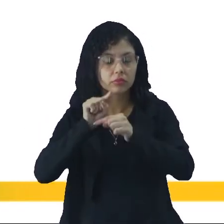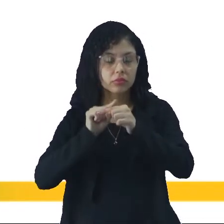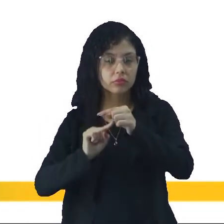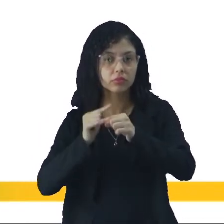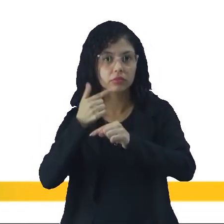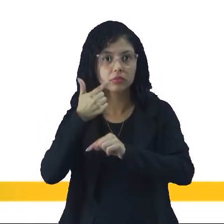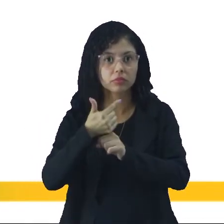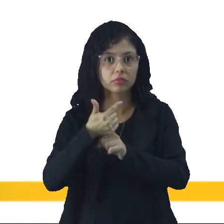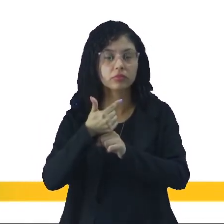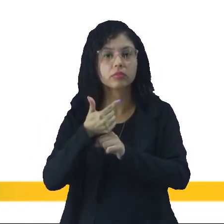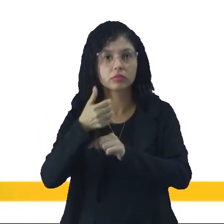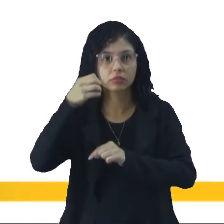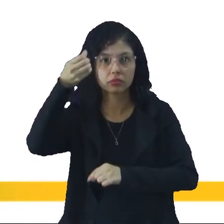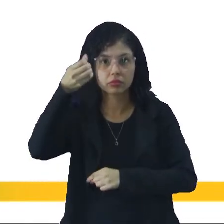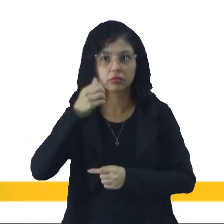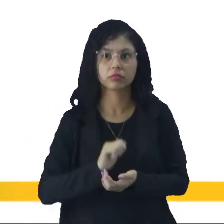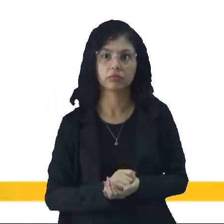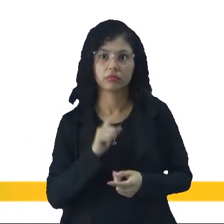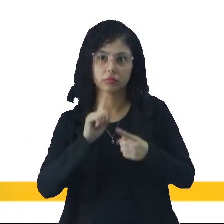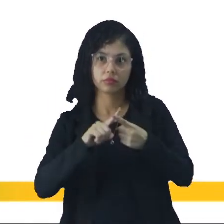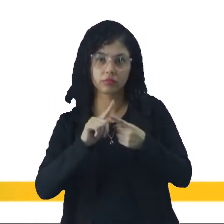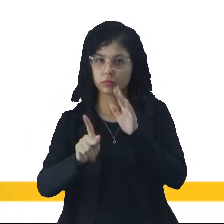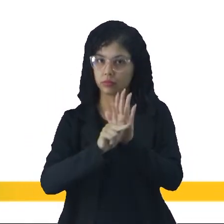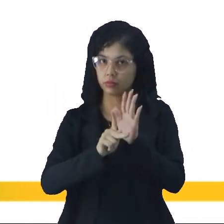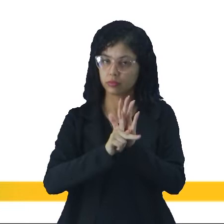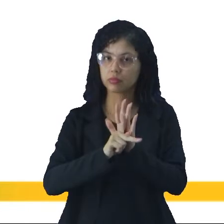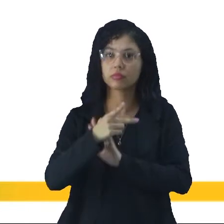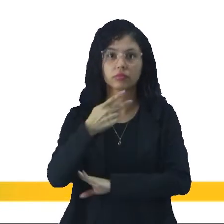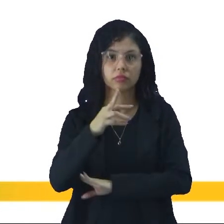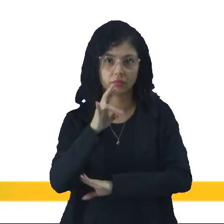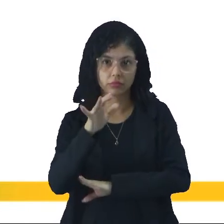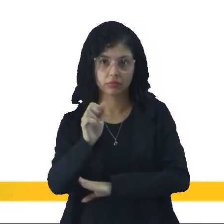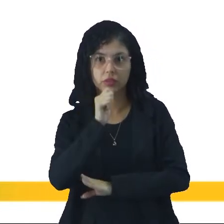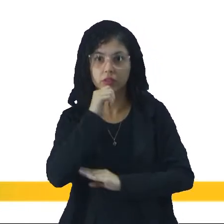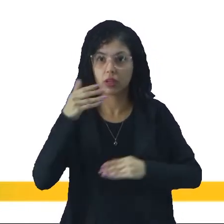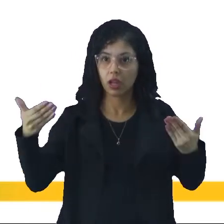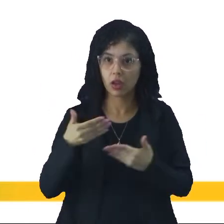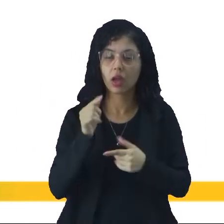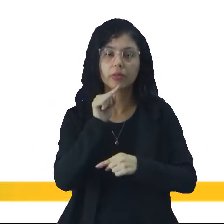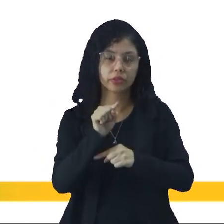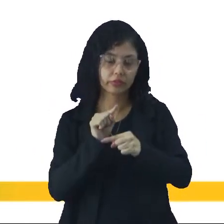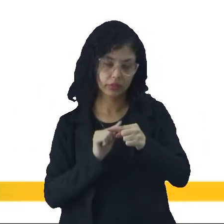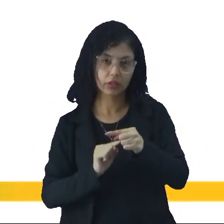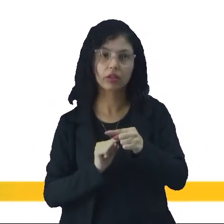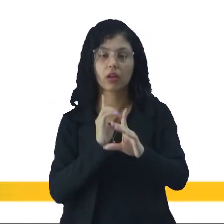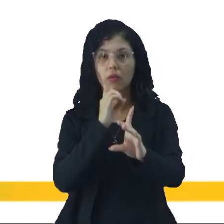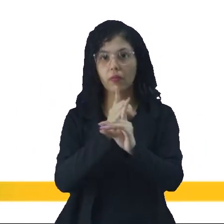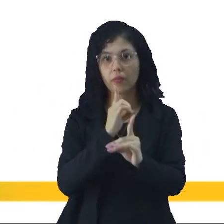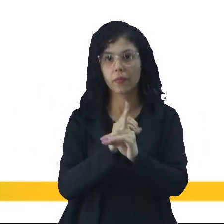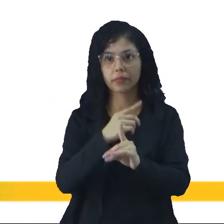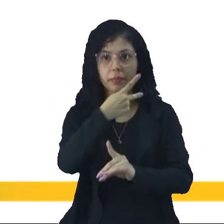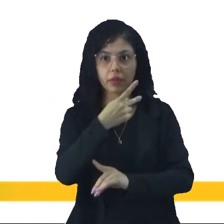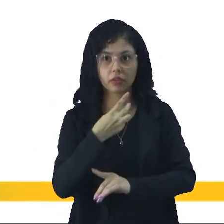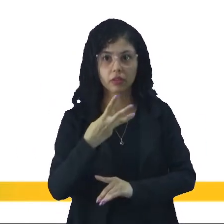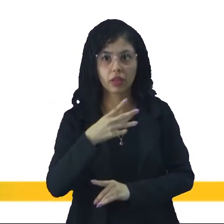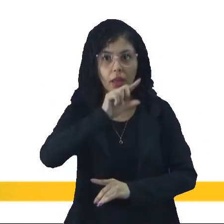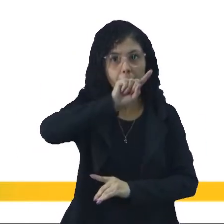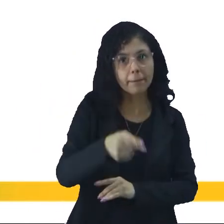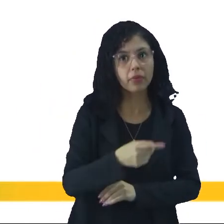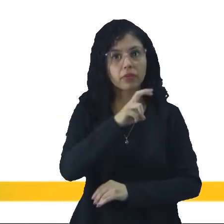dividido para 2 a sexta, porque aqui vai ter uma propriedade de potência, tá? Agora dá para dividir e eu achei que o P de 3